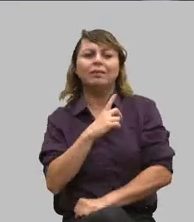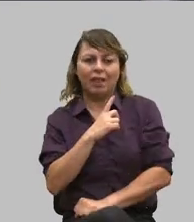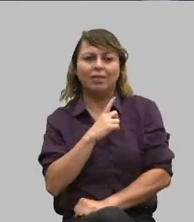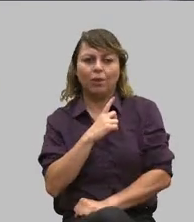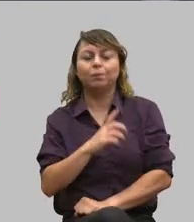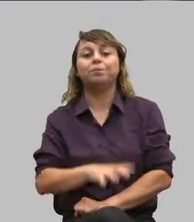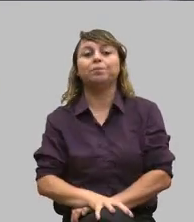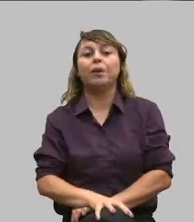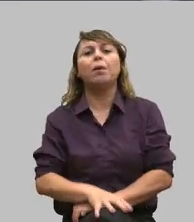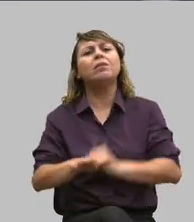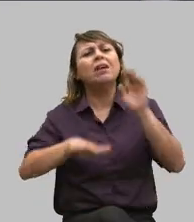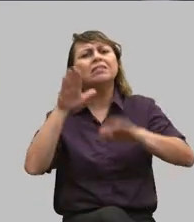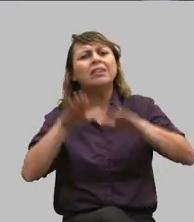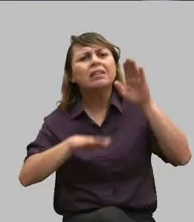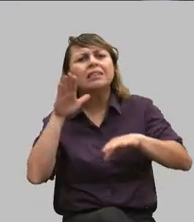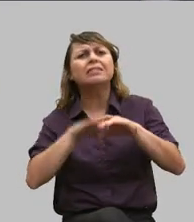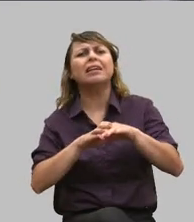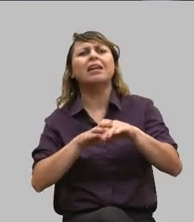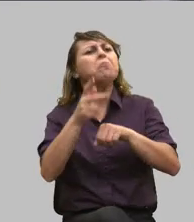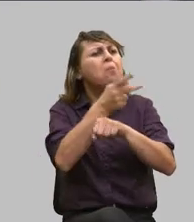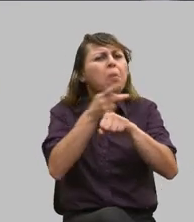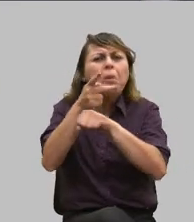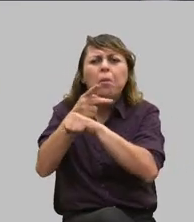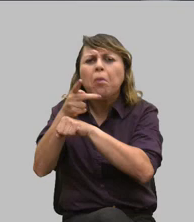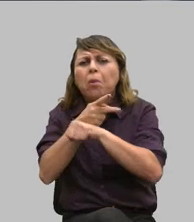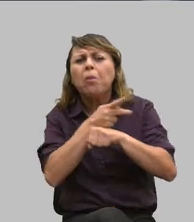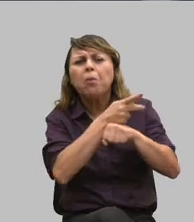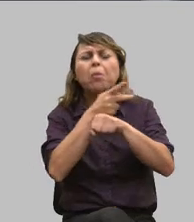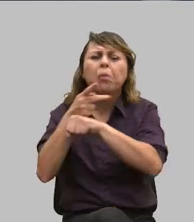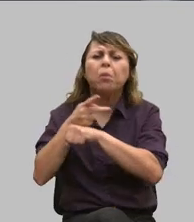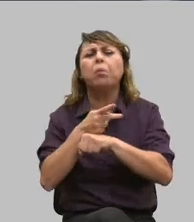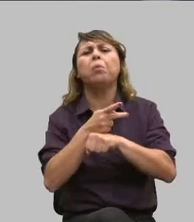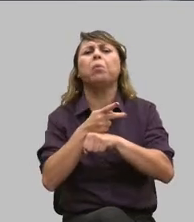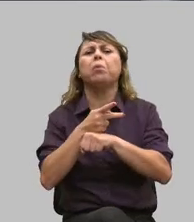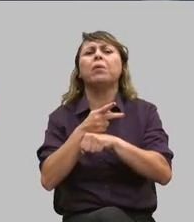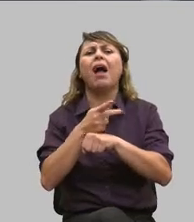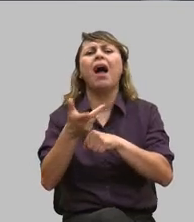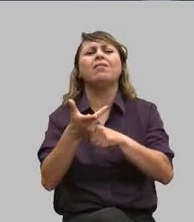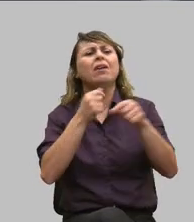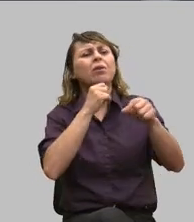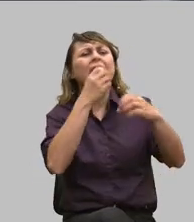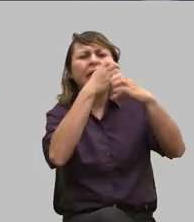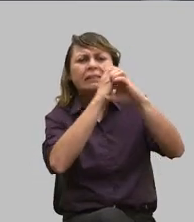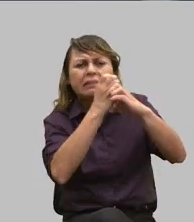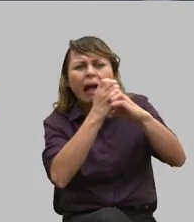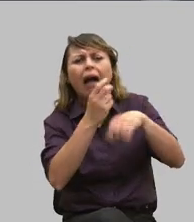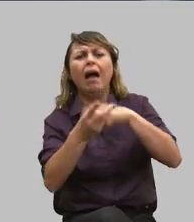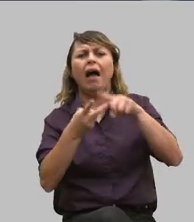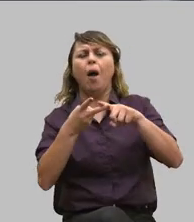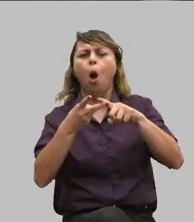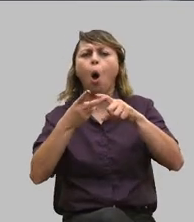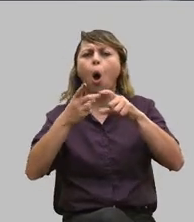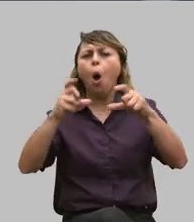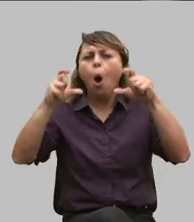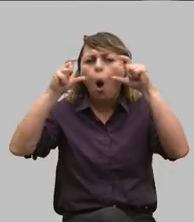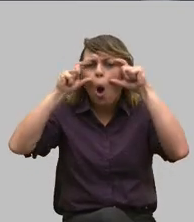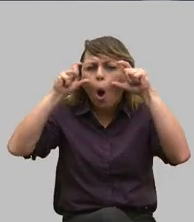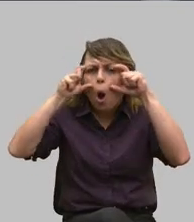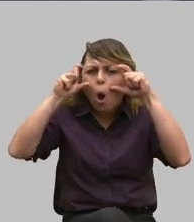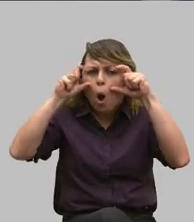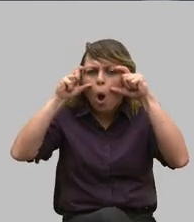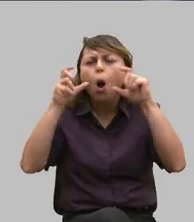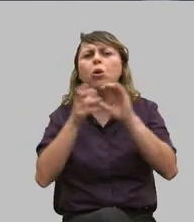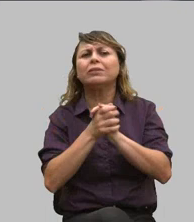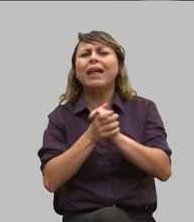muitas vezes eu corri atrás né de exame óculos né e tentando